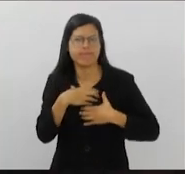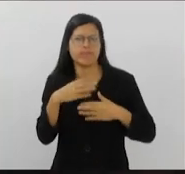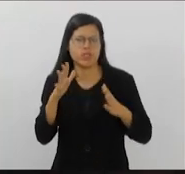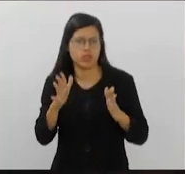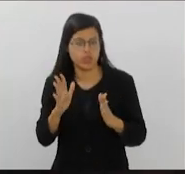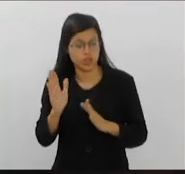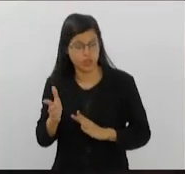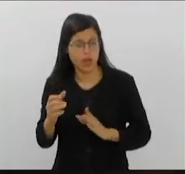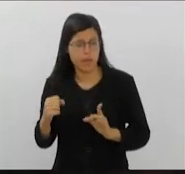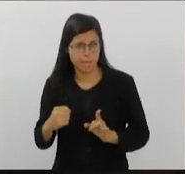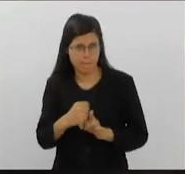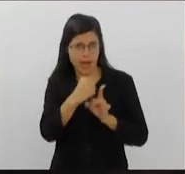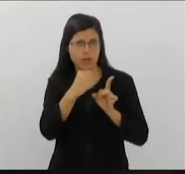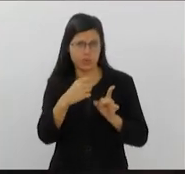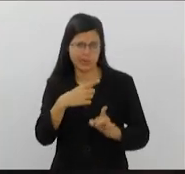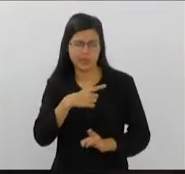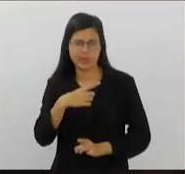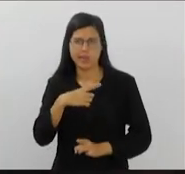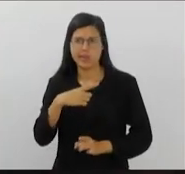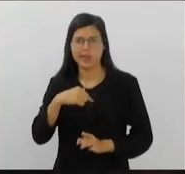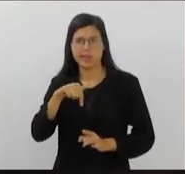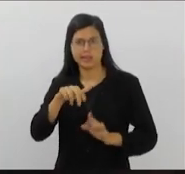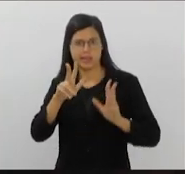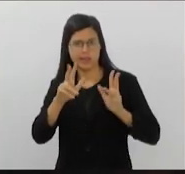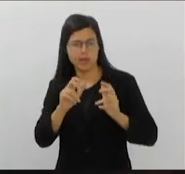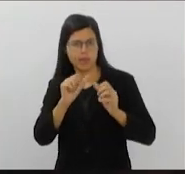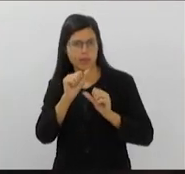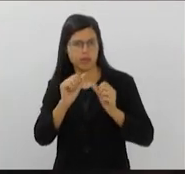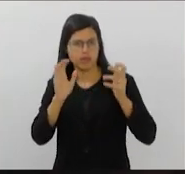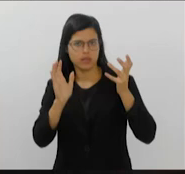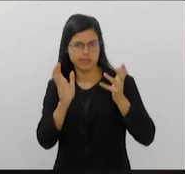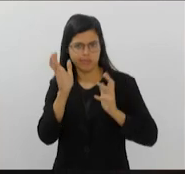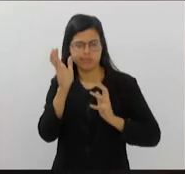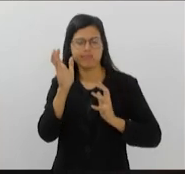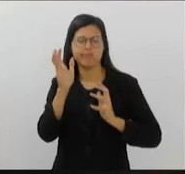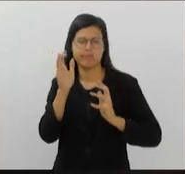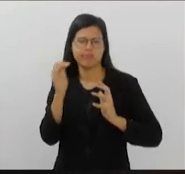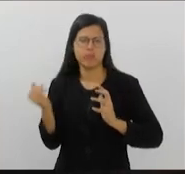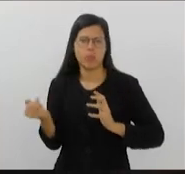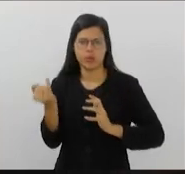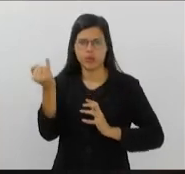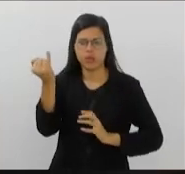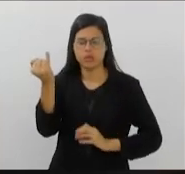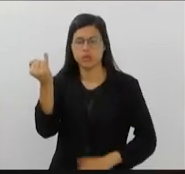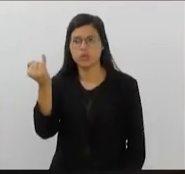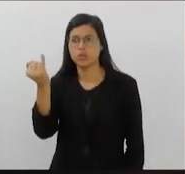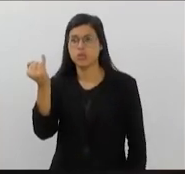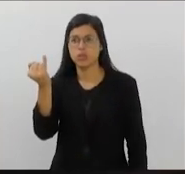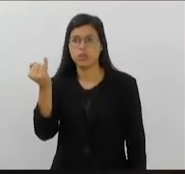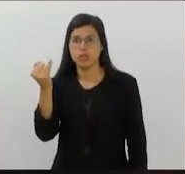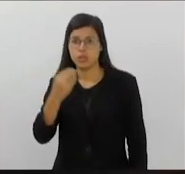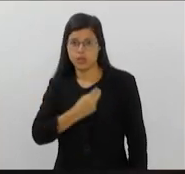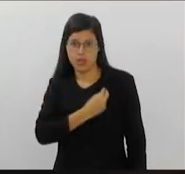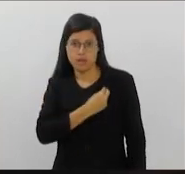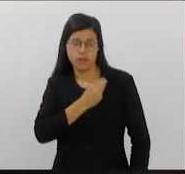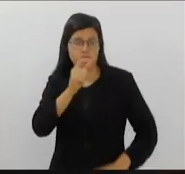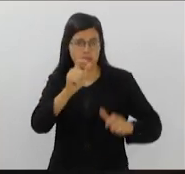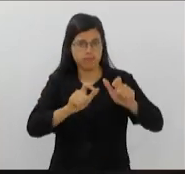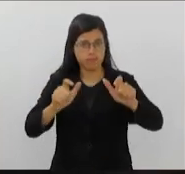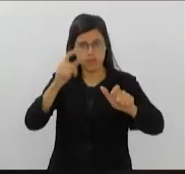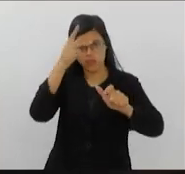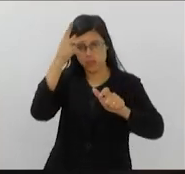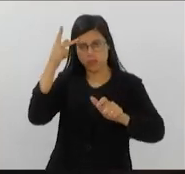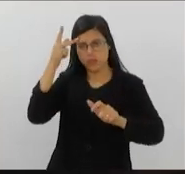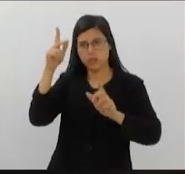E o tema das mudanças climáticas passa a ser algo de extrema relevância. Isso no âmbito da vida das pessoas e